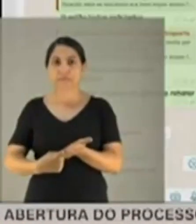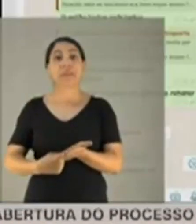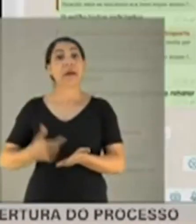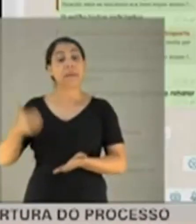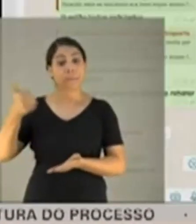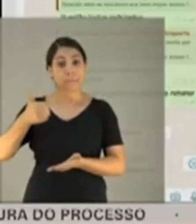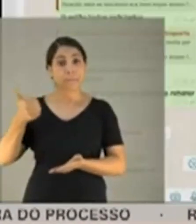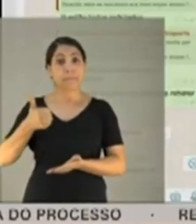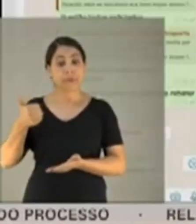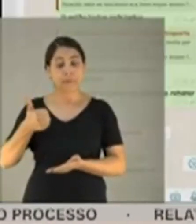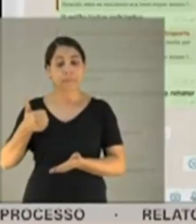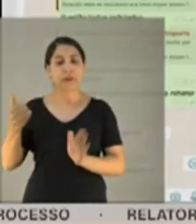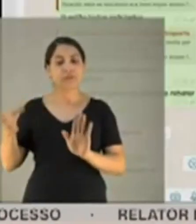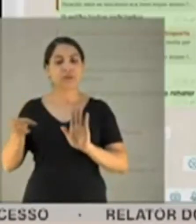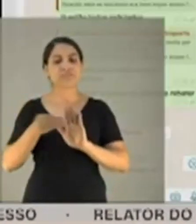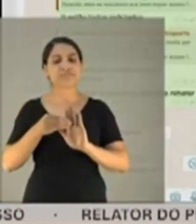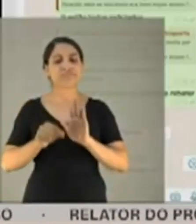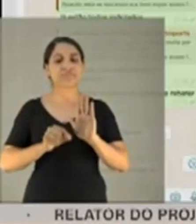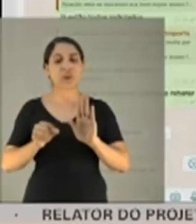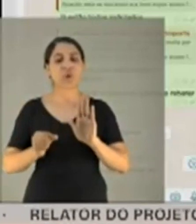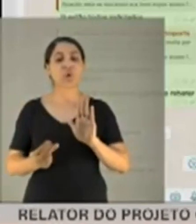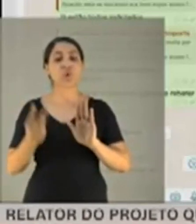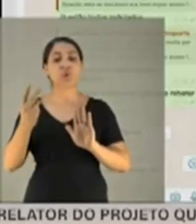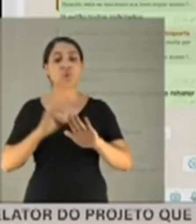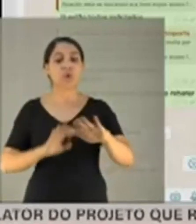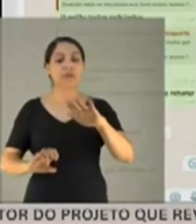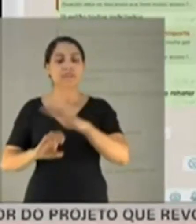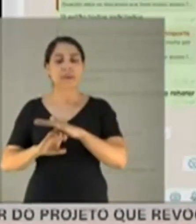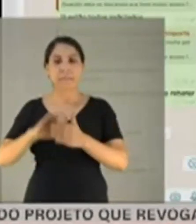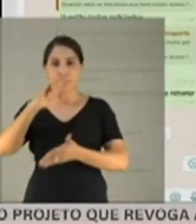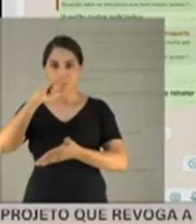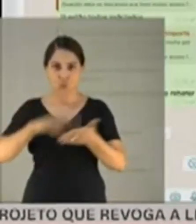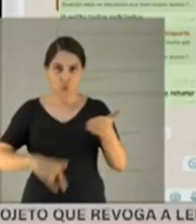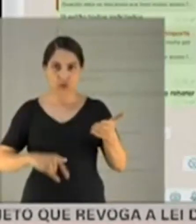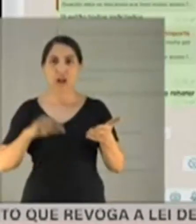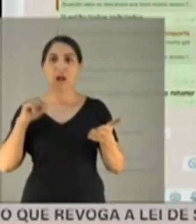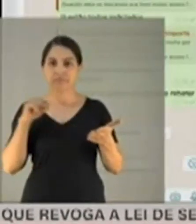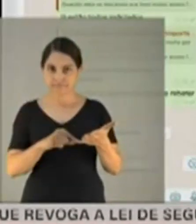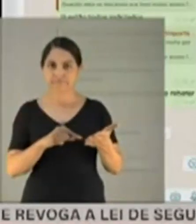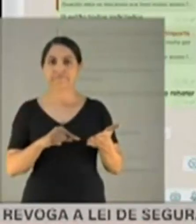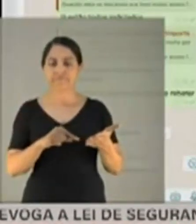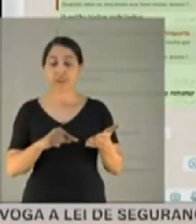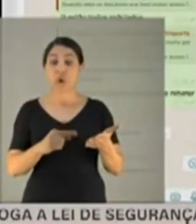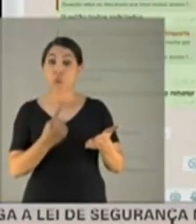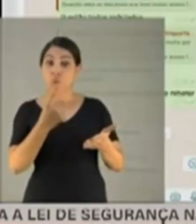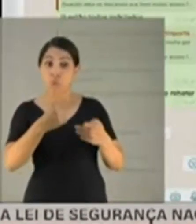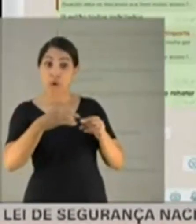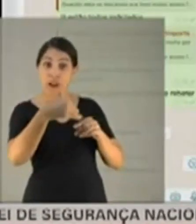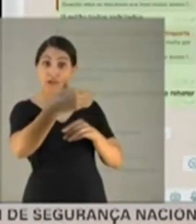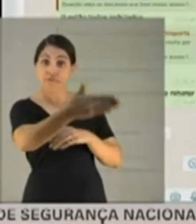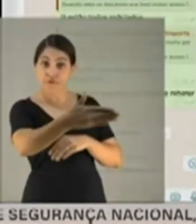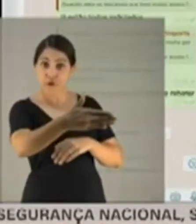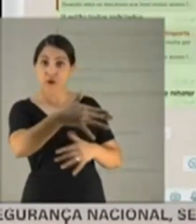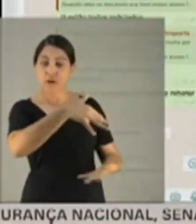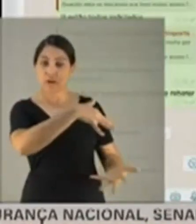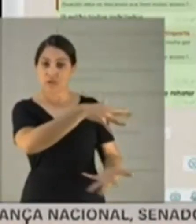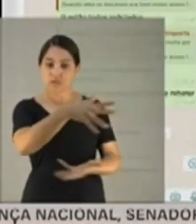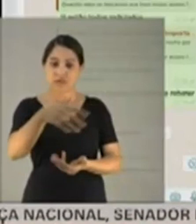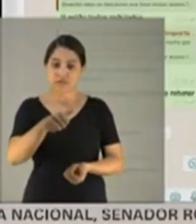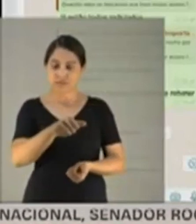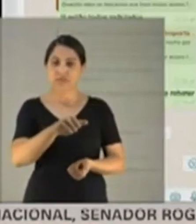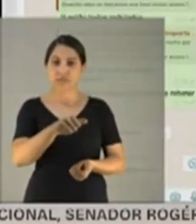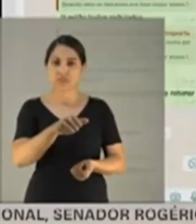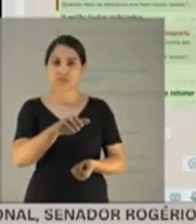No contrato, tem duas empresas que assinaram o contrato. Uma que é lá fora, no exterior, e outra que